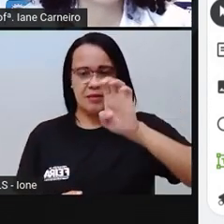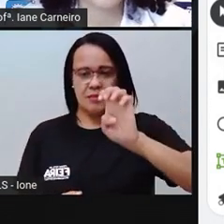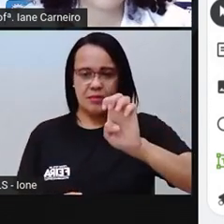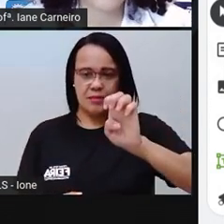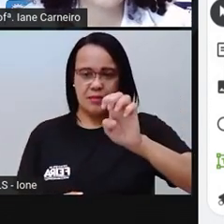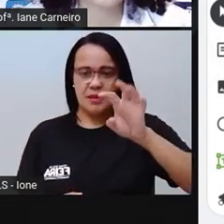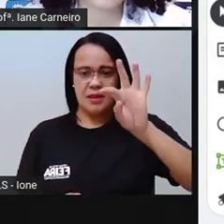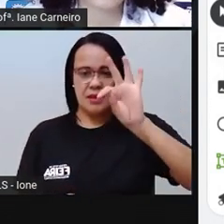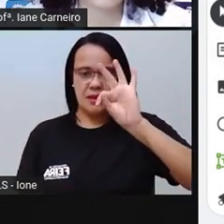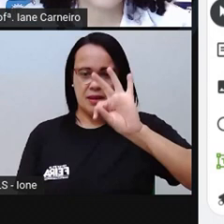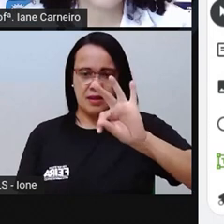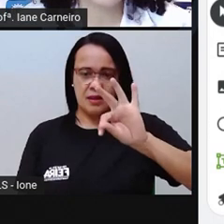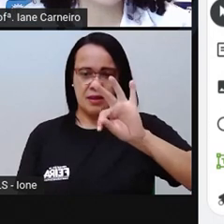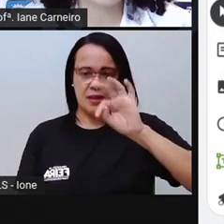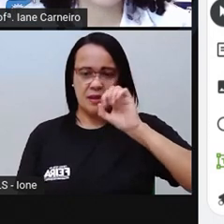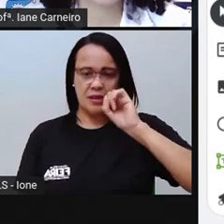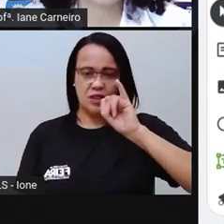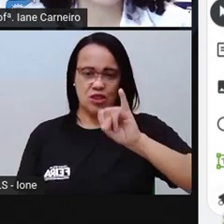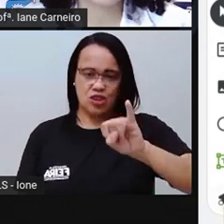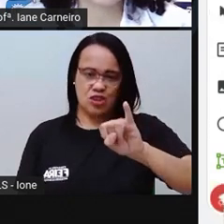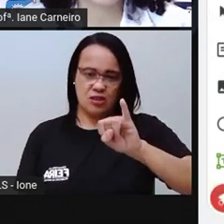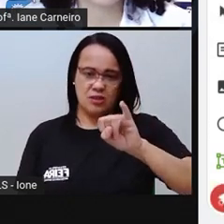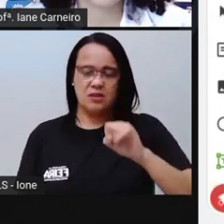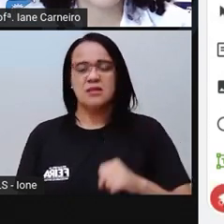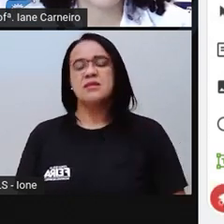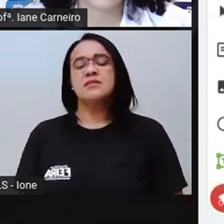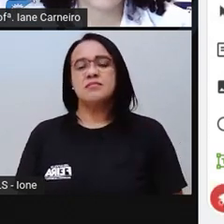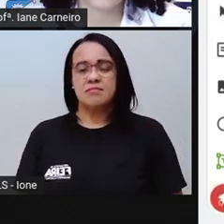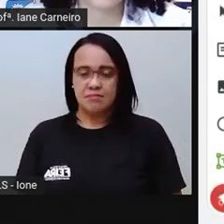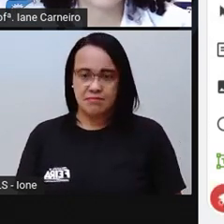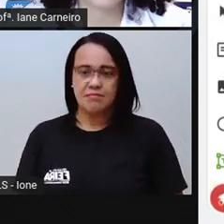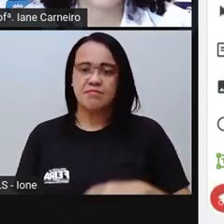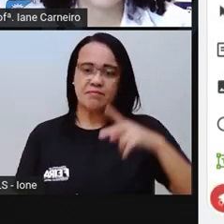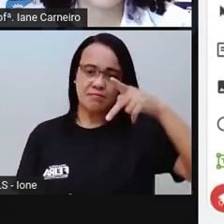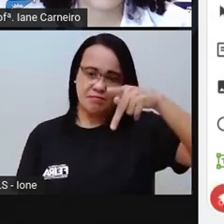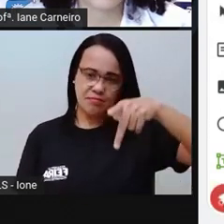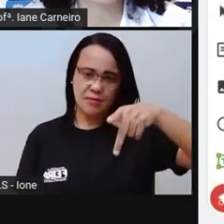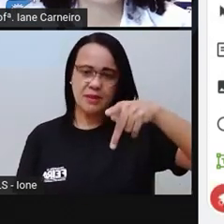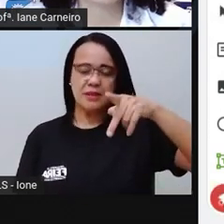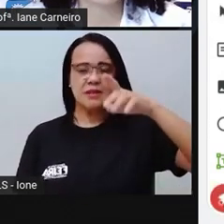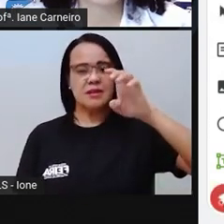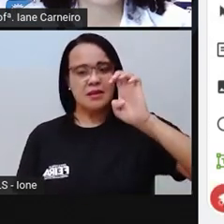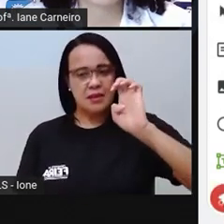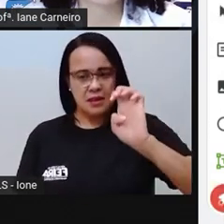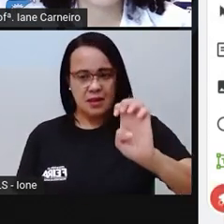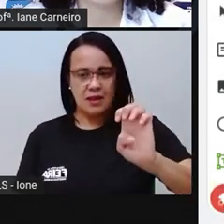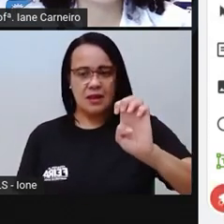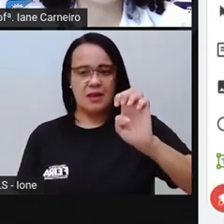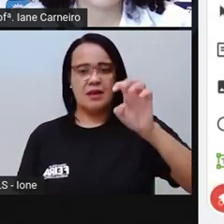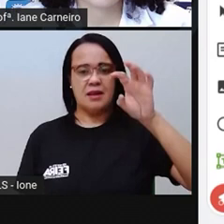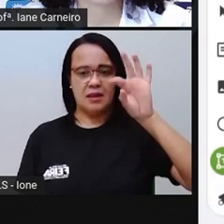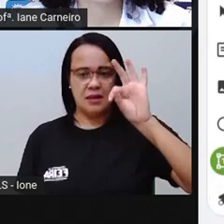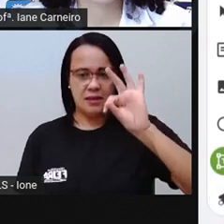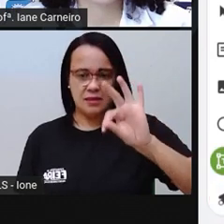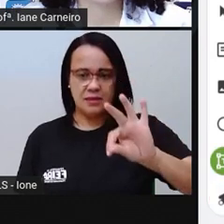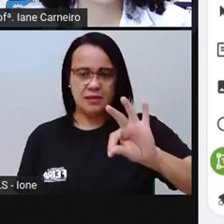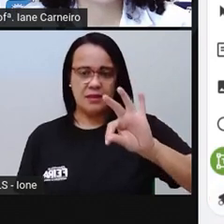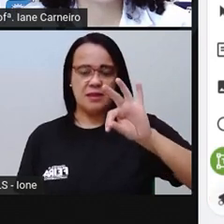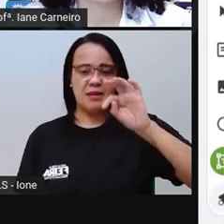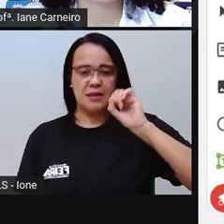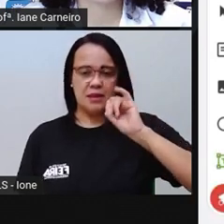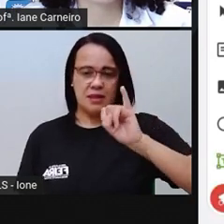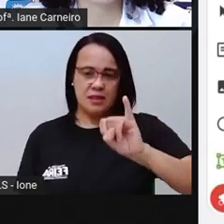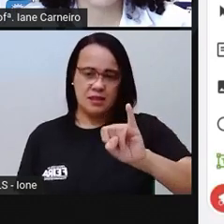Então, para formar o pé, ó, de petit, o pé, a gente usa que consoante? A